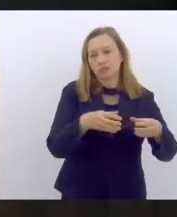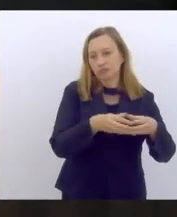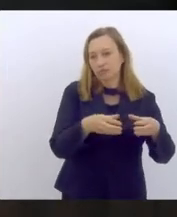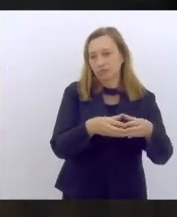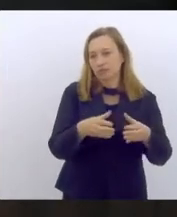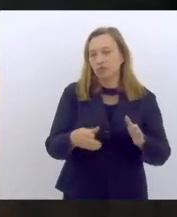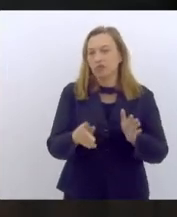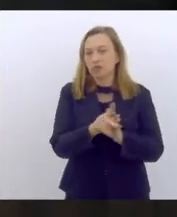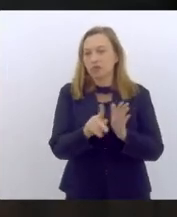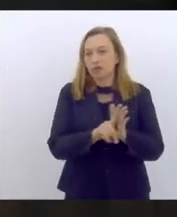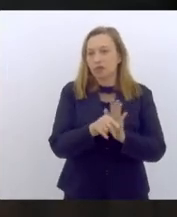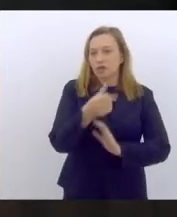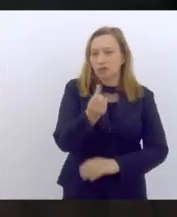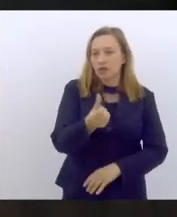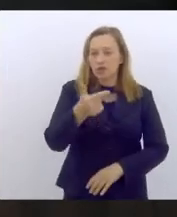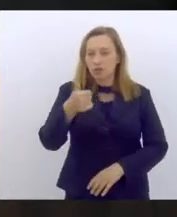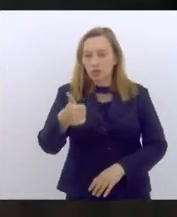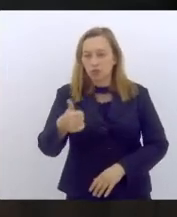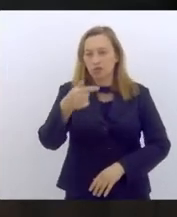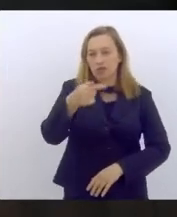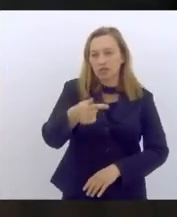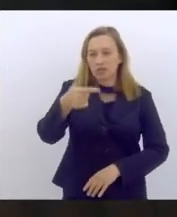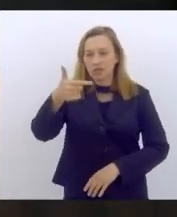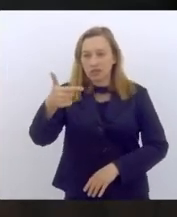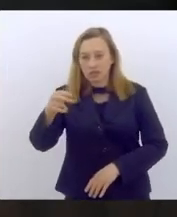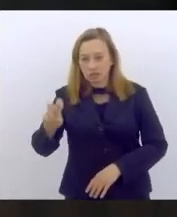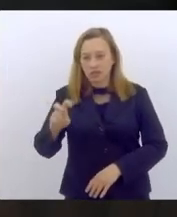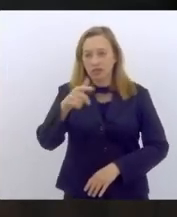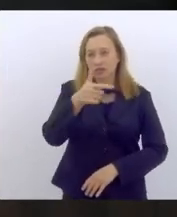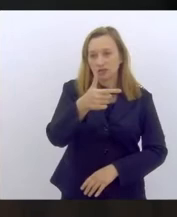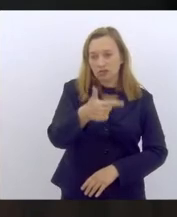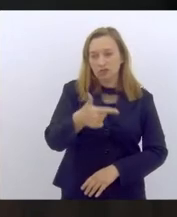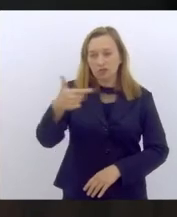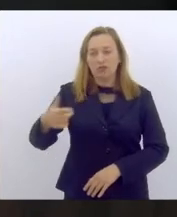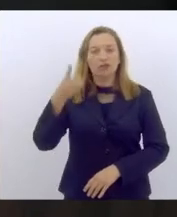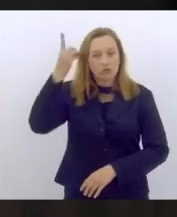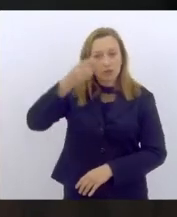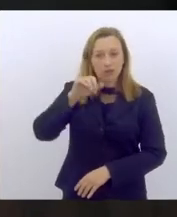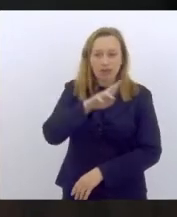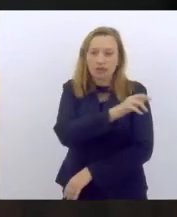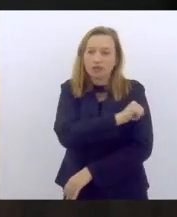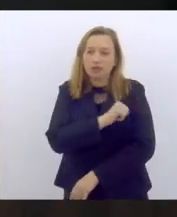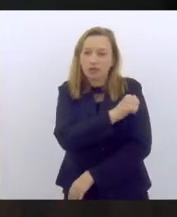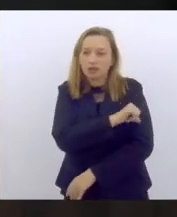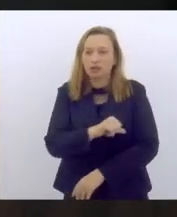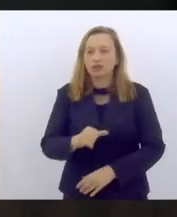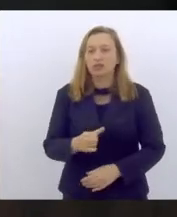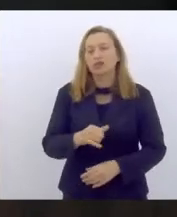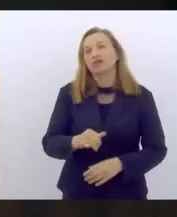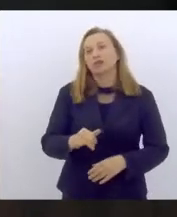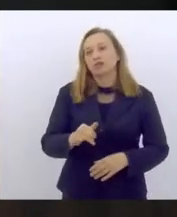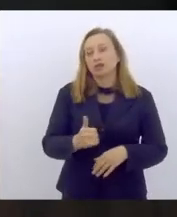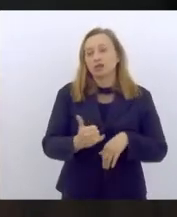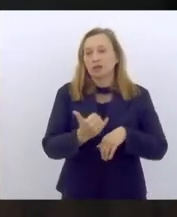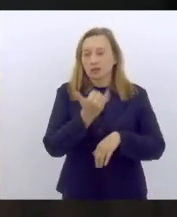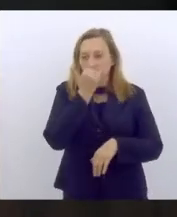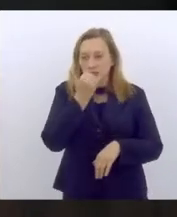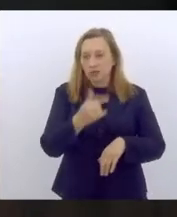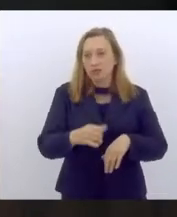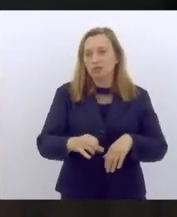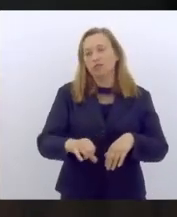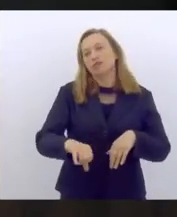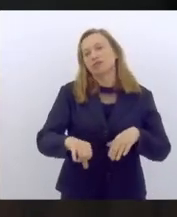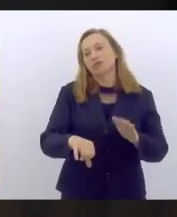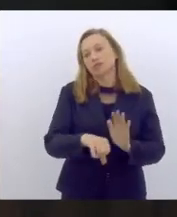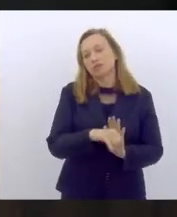projeto de lei 6175 de 22 de autoria Deputado enfermeira Rejane estabelece que as vítimas de crimes contra dignidade sexual